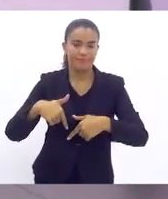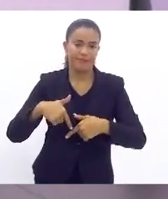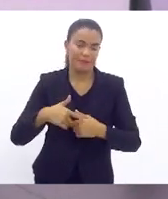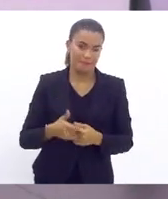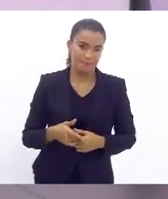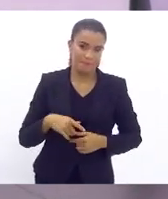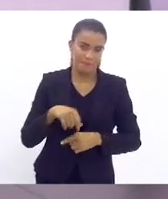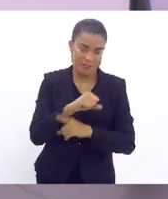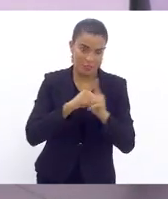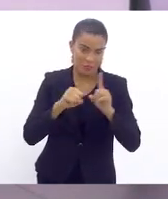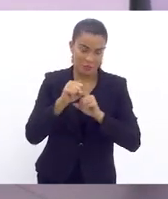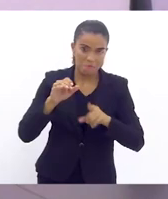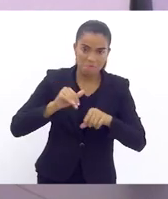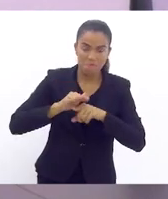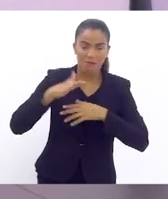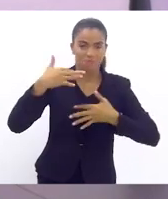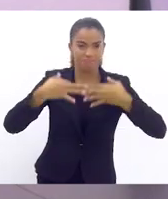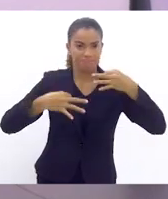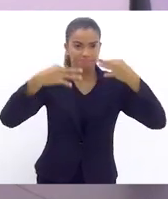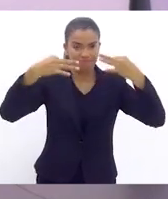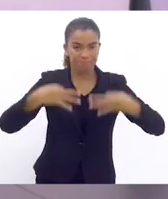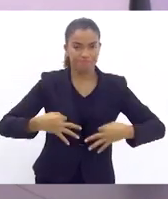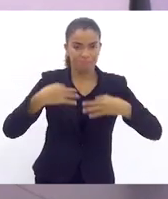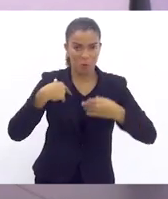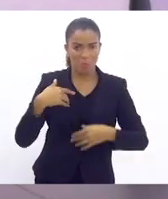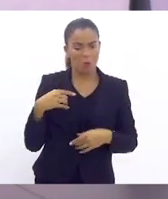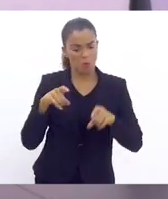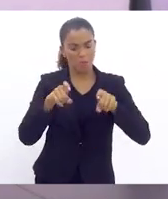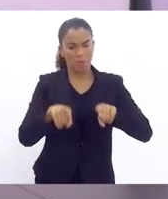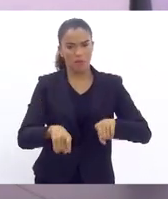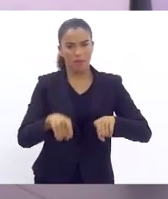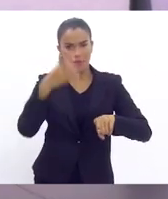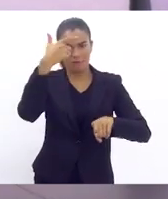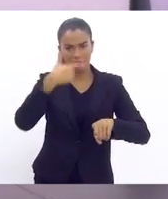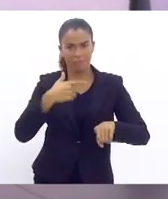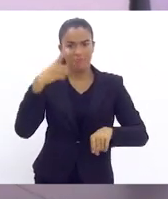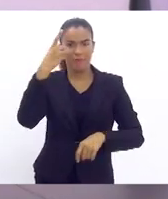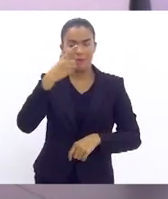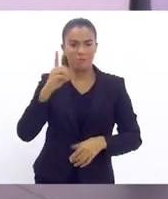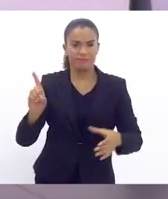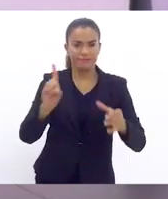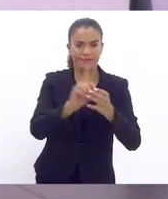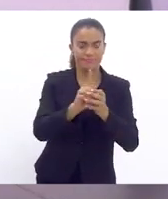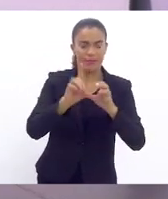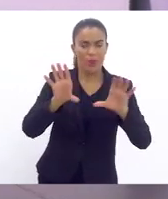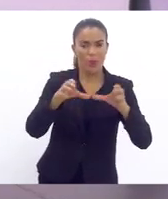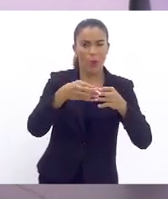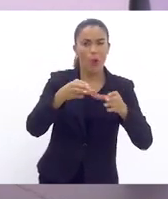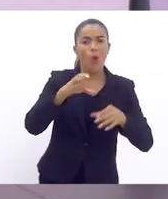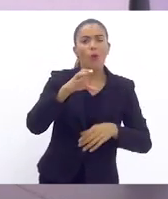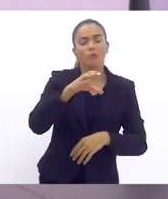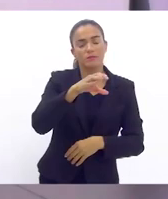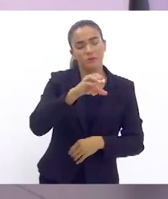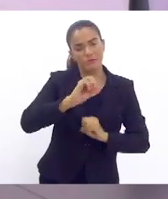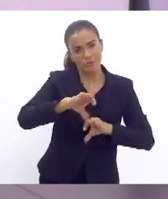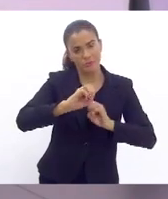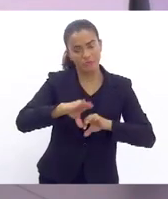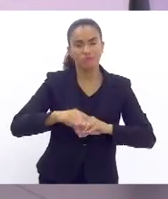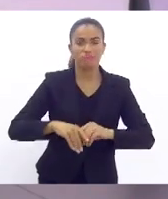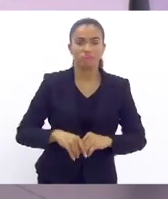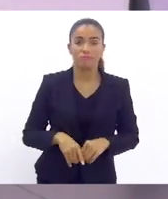Então coloca o meu o meu mandato também a disposição como membro efetivo da comissão de educação e também como presidente